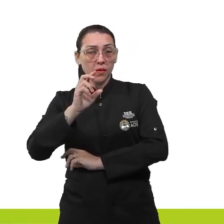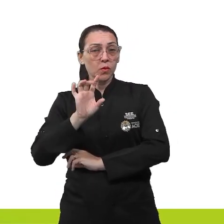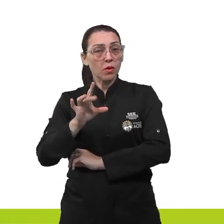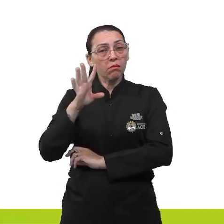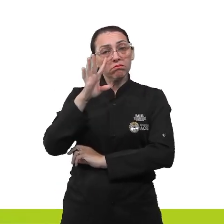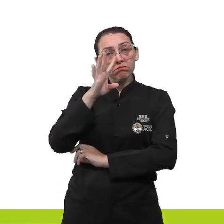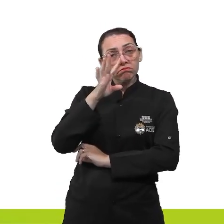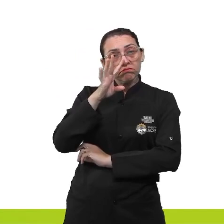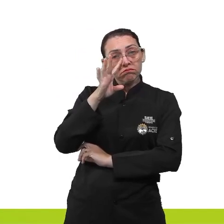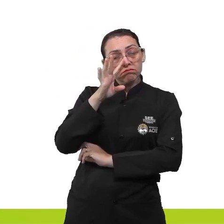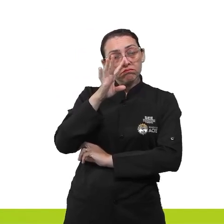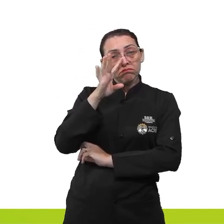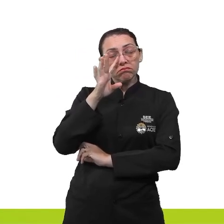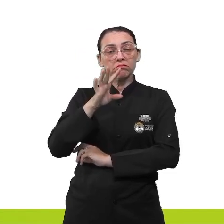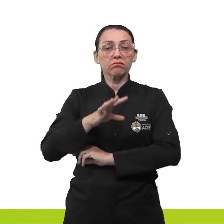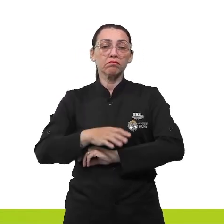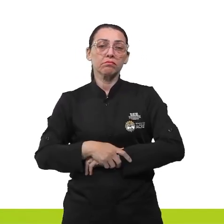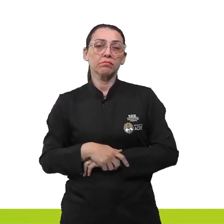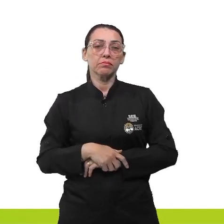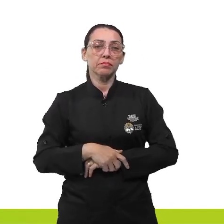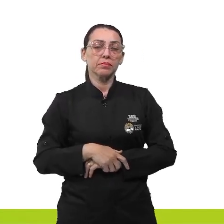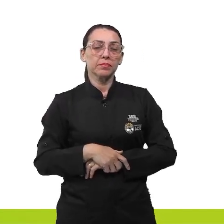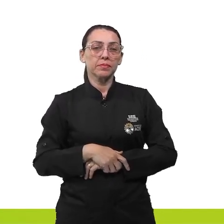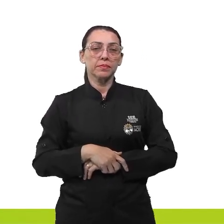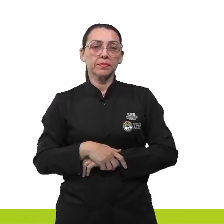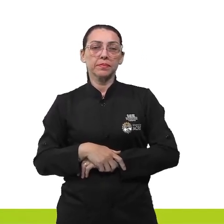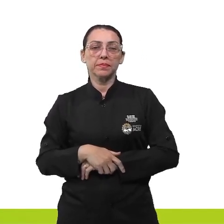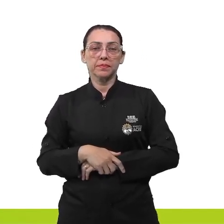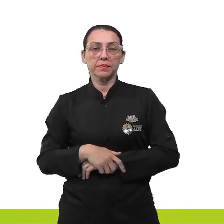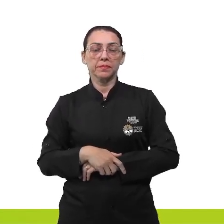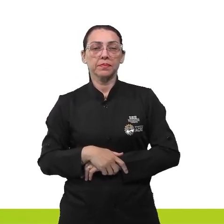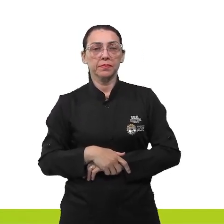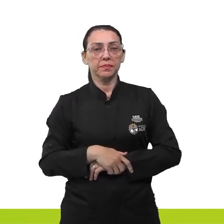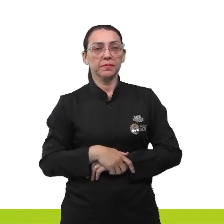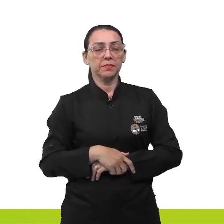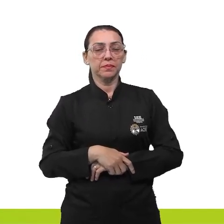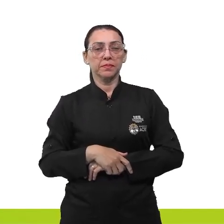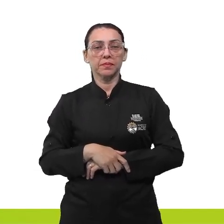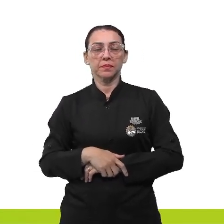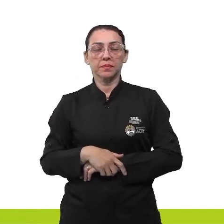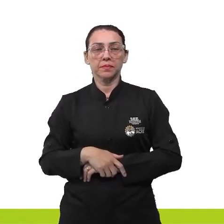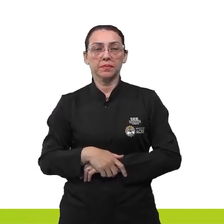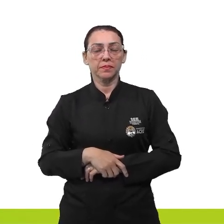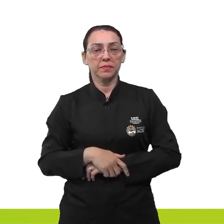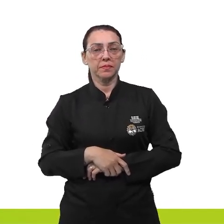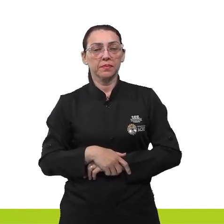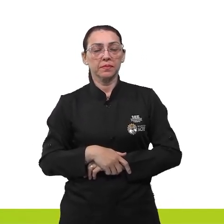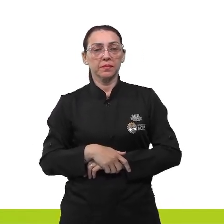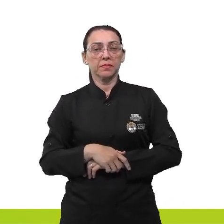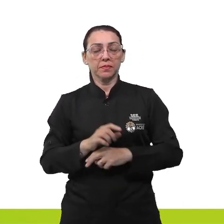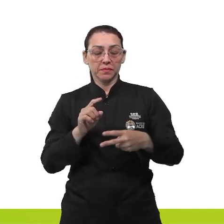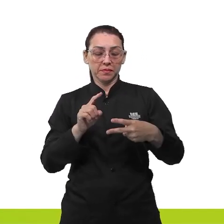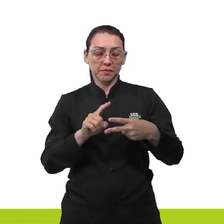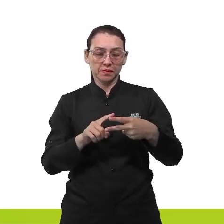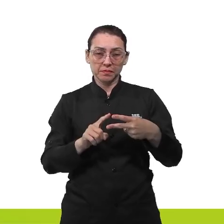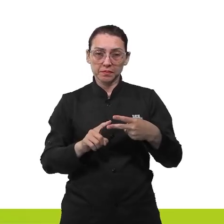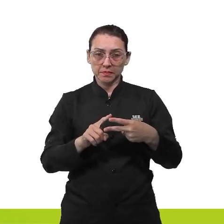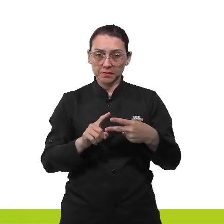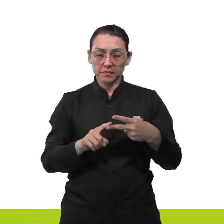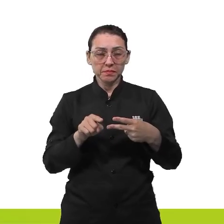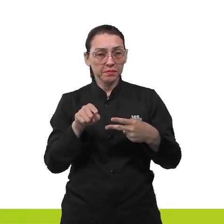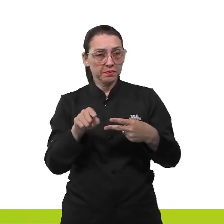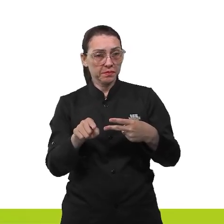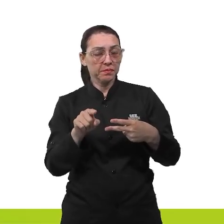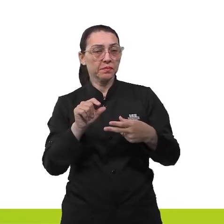participante também. Né? Ele pode ser o narrador e participar da história, ou o narrador que não participa da história. Ou seja, todo aquilo que